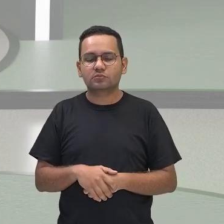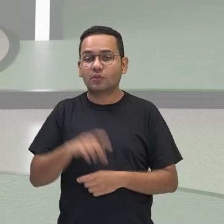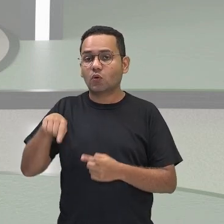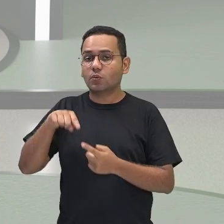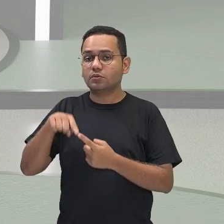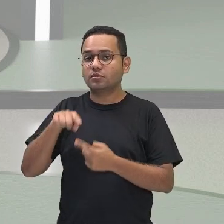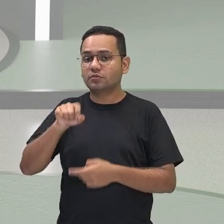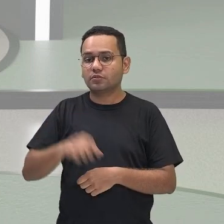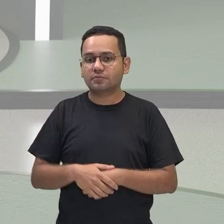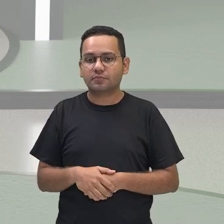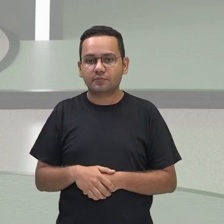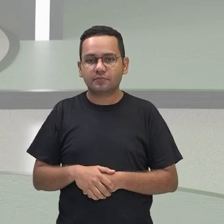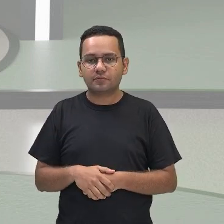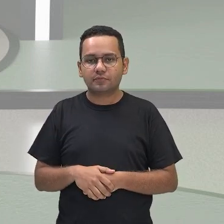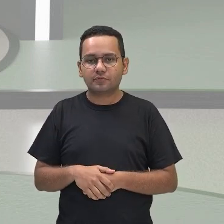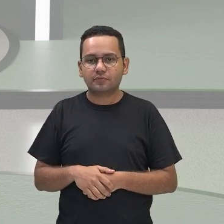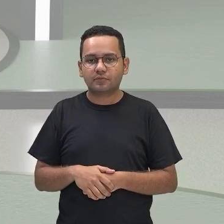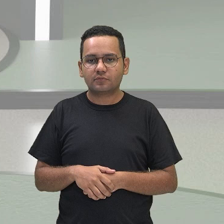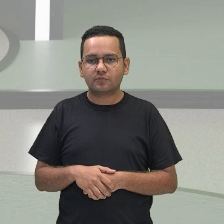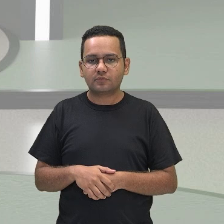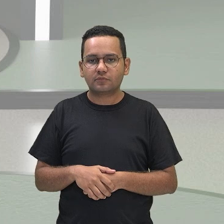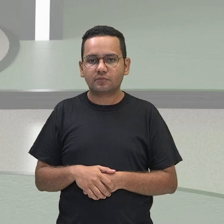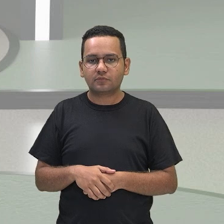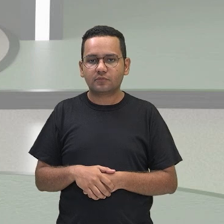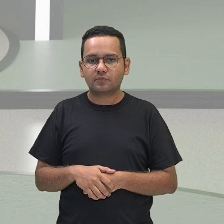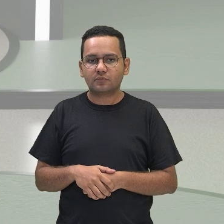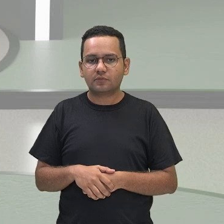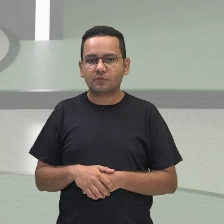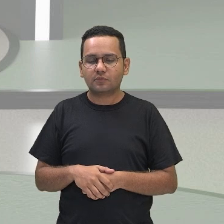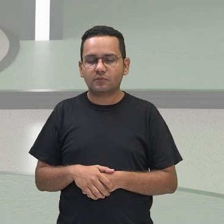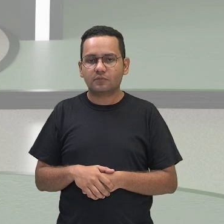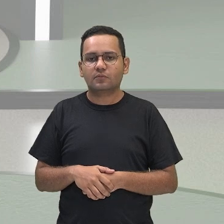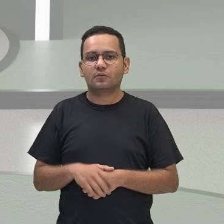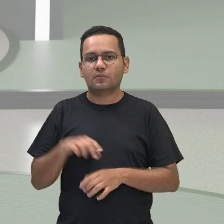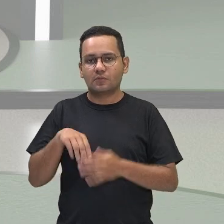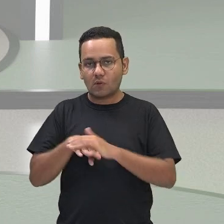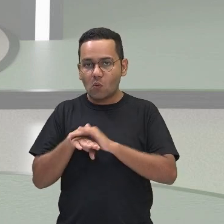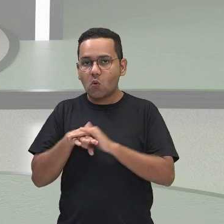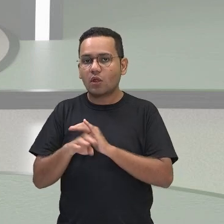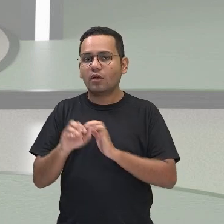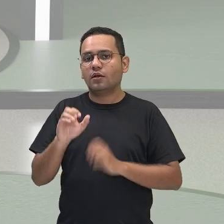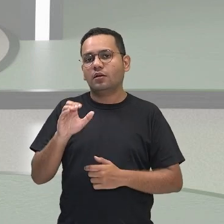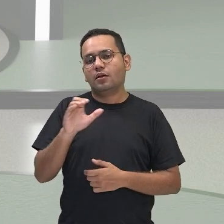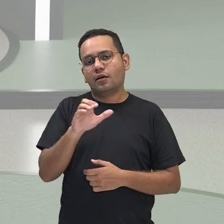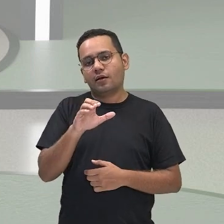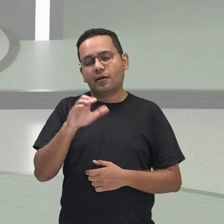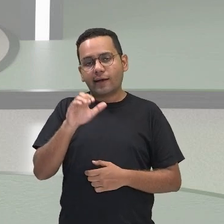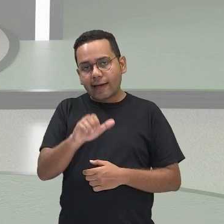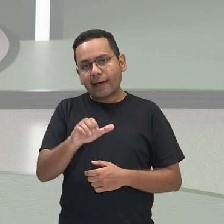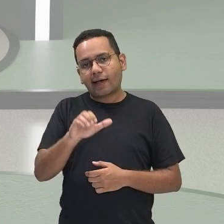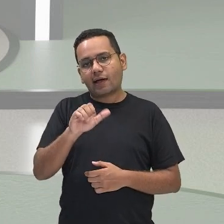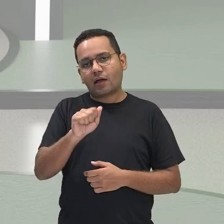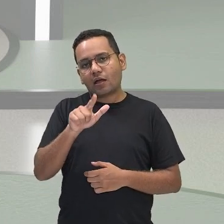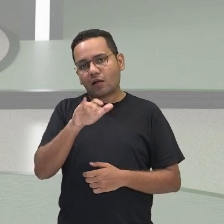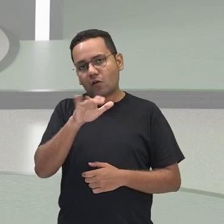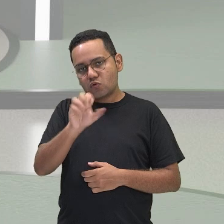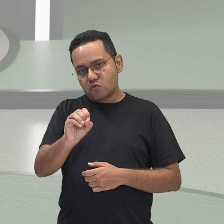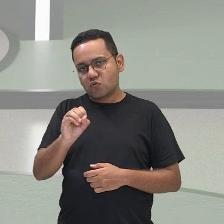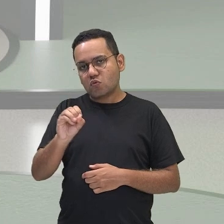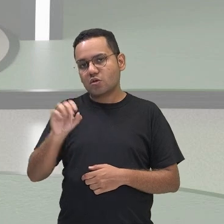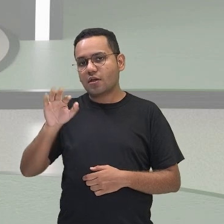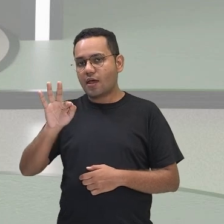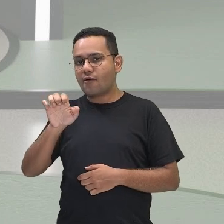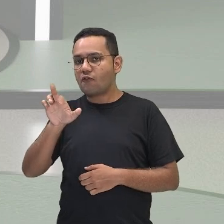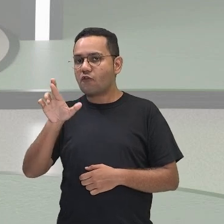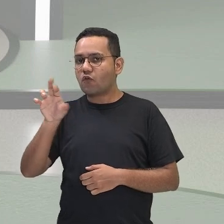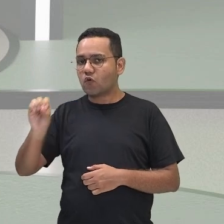de armazenamento de cálcio e fósforo, que é de extrema importância para as